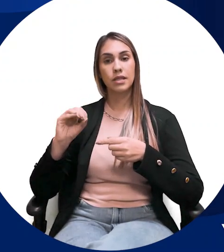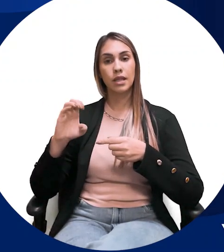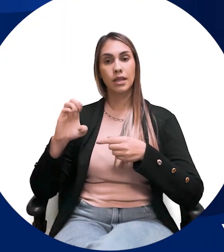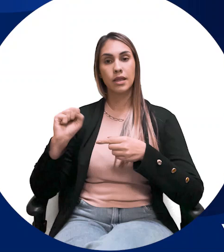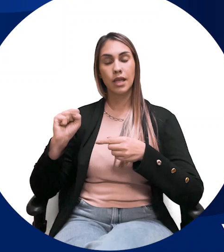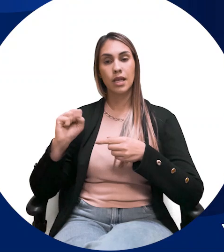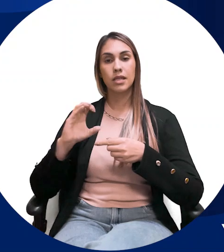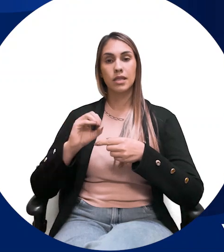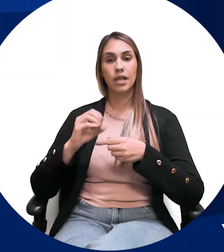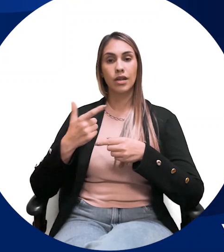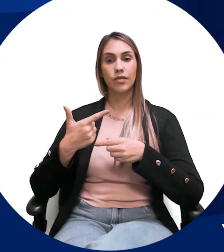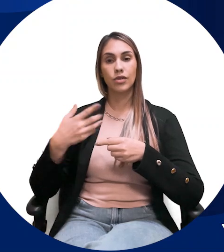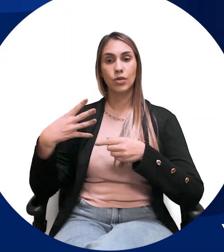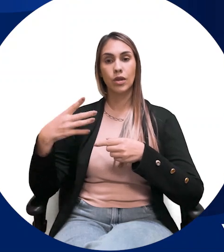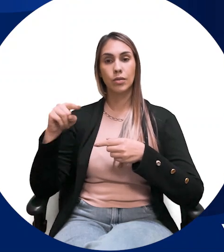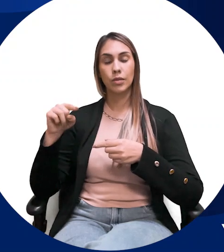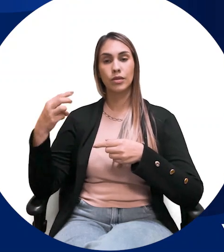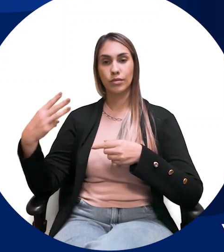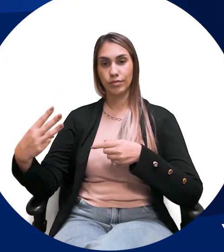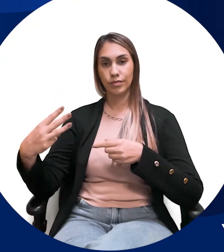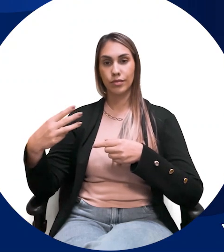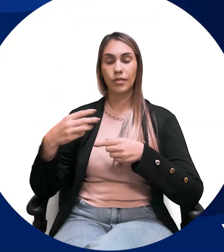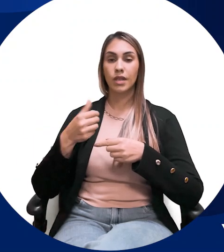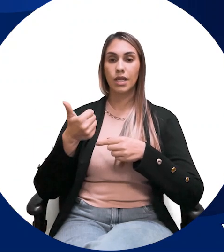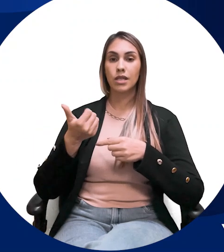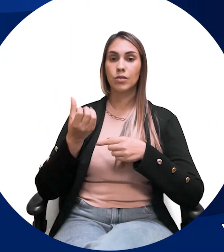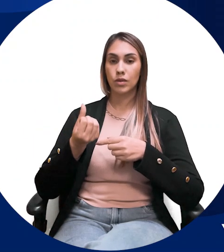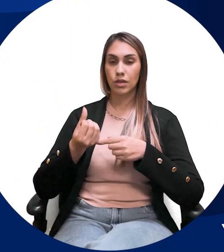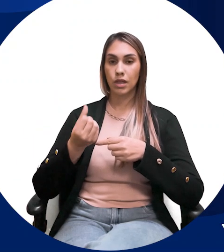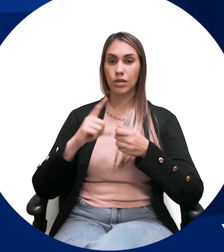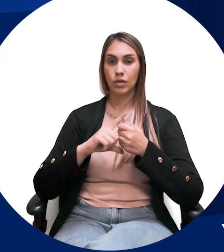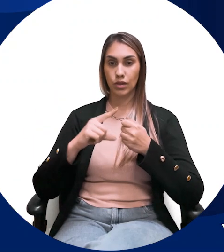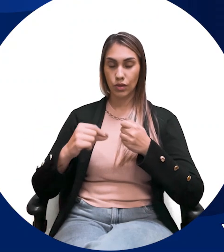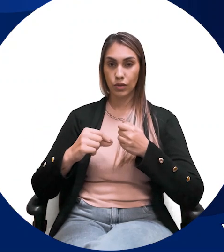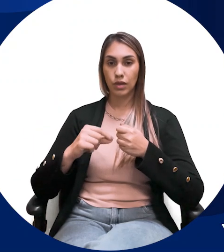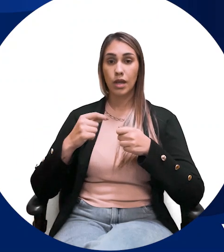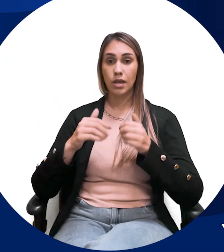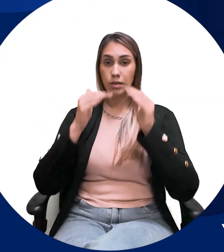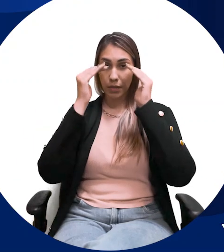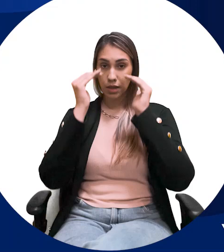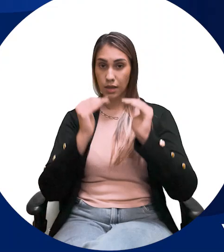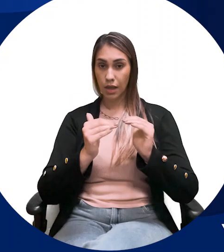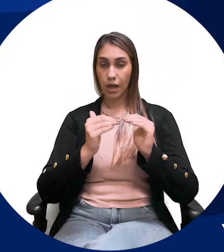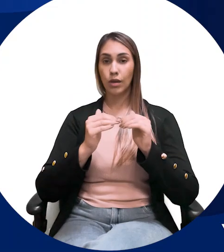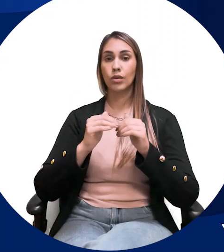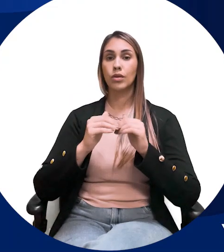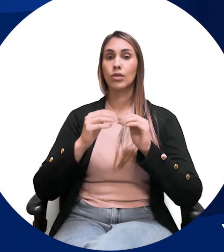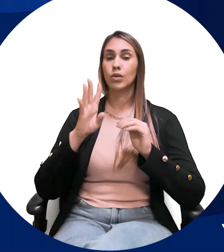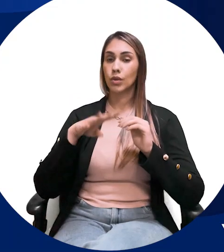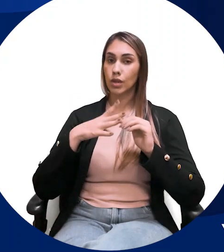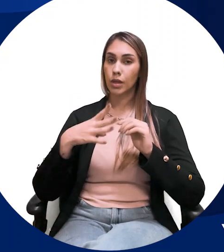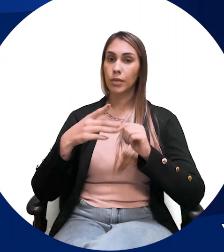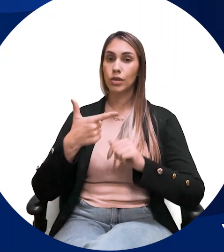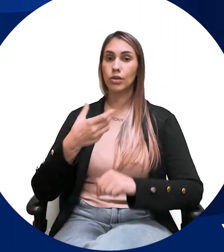C10, classificação 024.3. Artigo 16º. O servidor deverá respeitar os prazos estabelecidos no